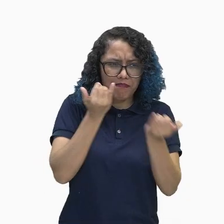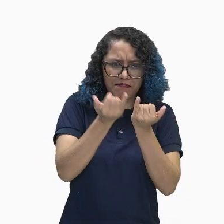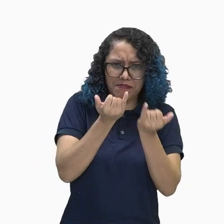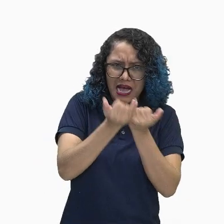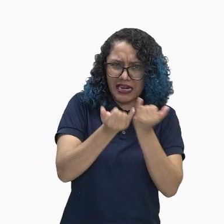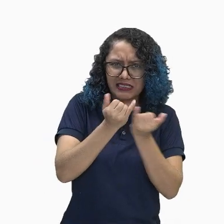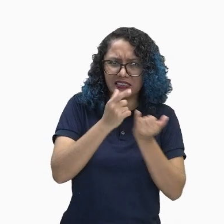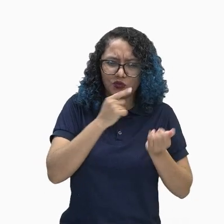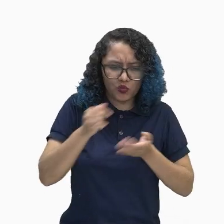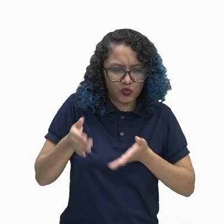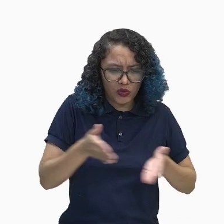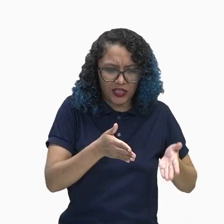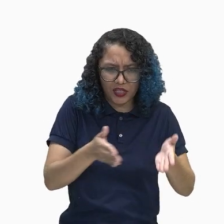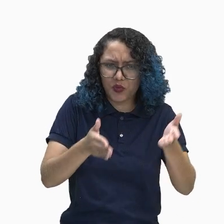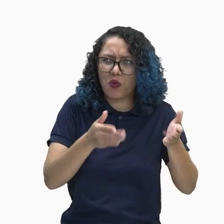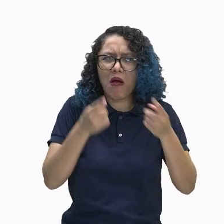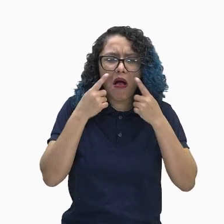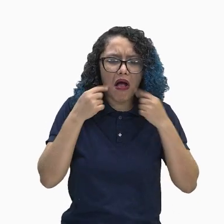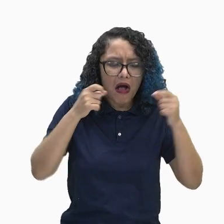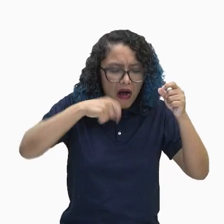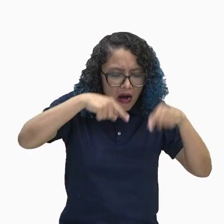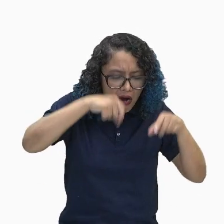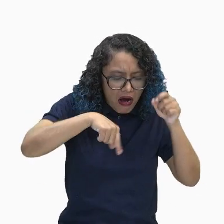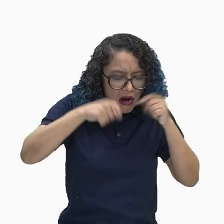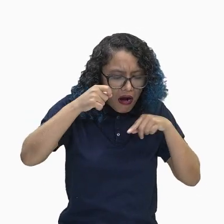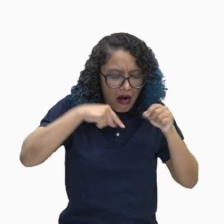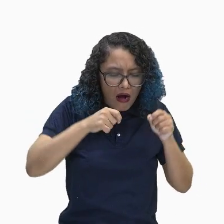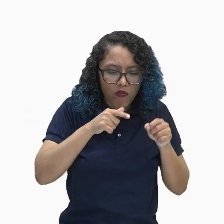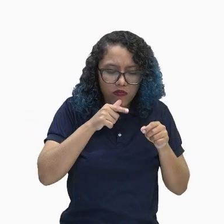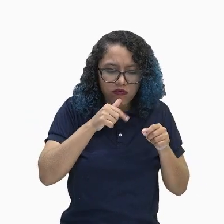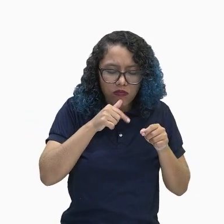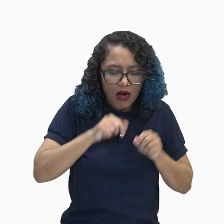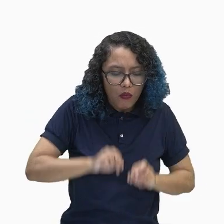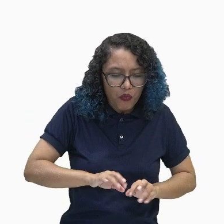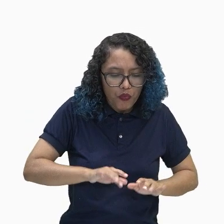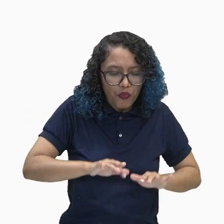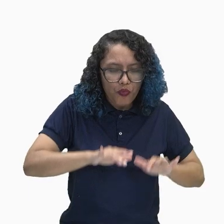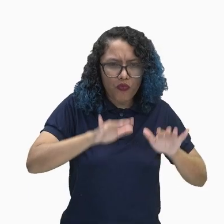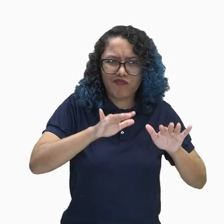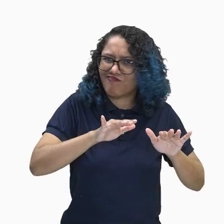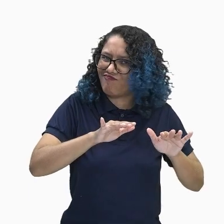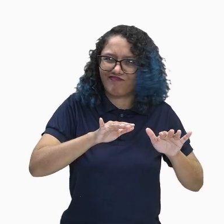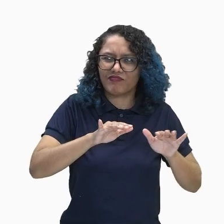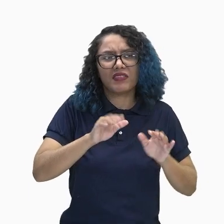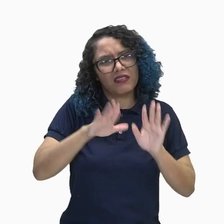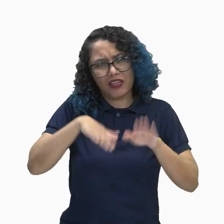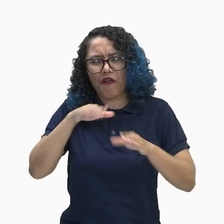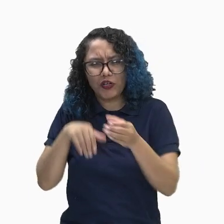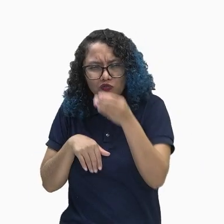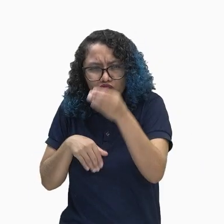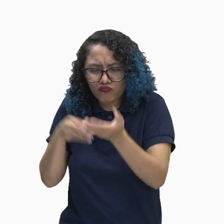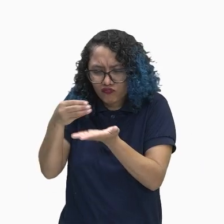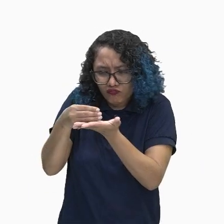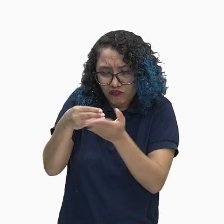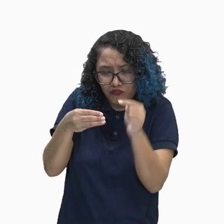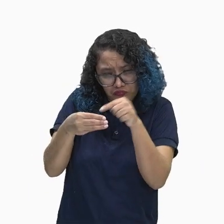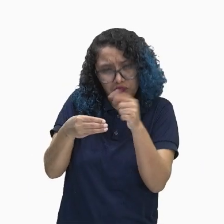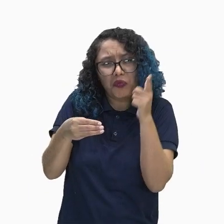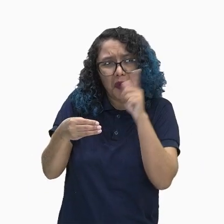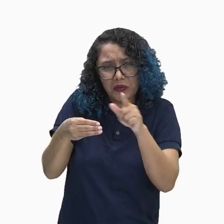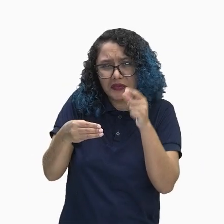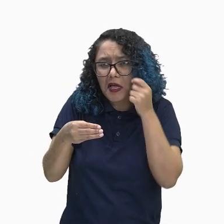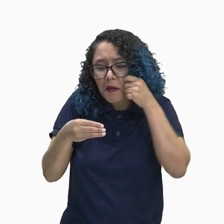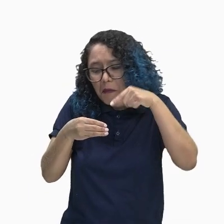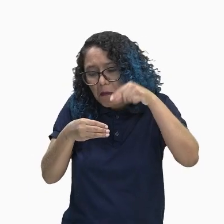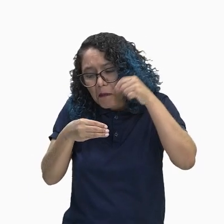suas lágrimas. Você pode até encher um potinho assim, bem pequenininho, mas não é possível.